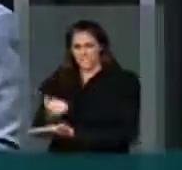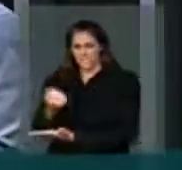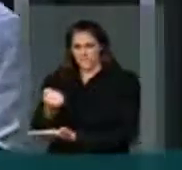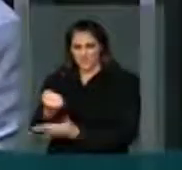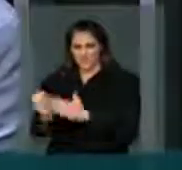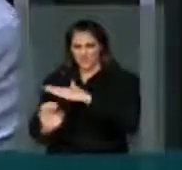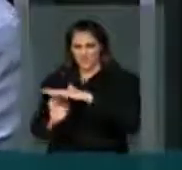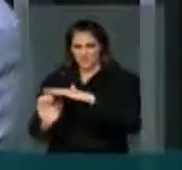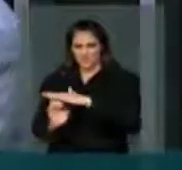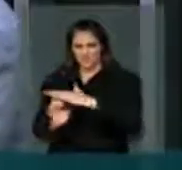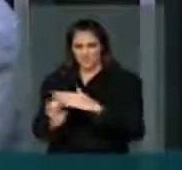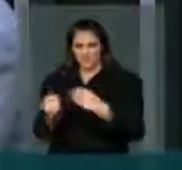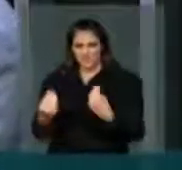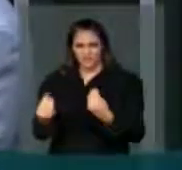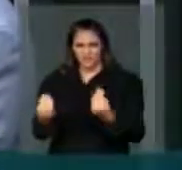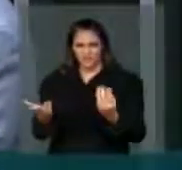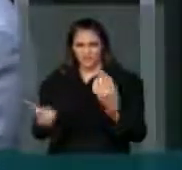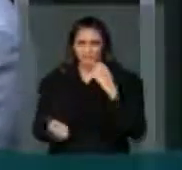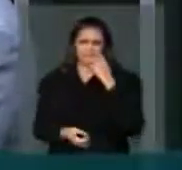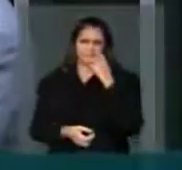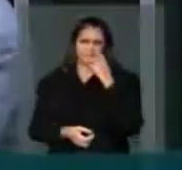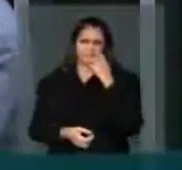sexta-feira, quando o nome